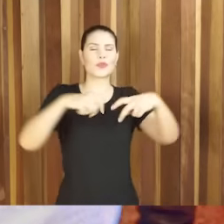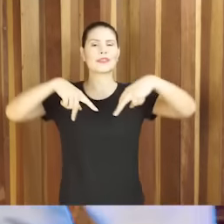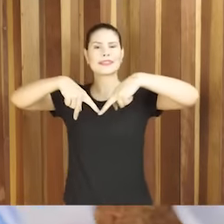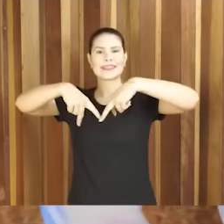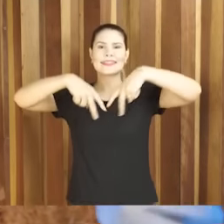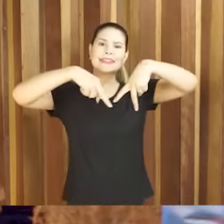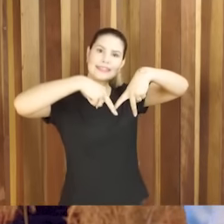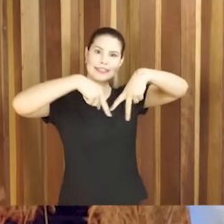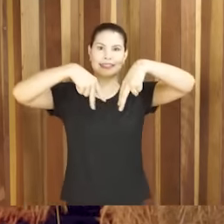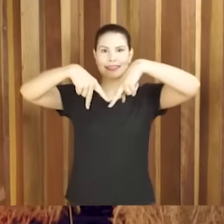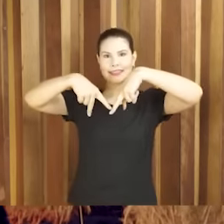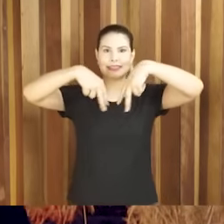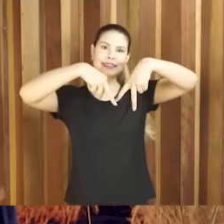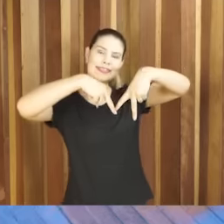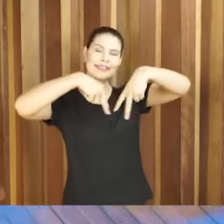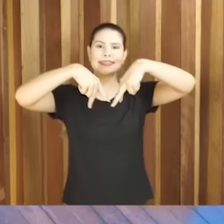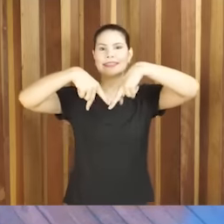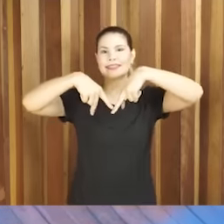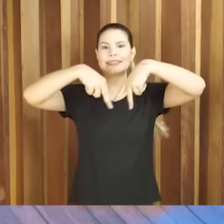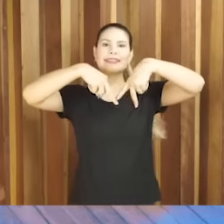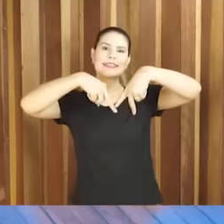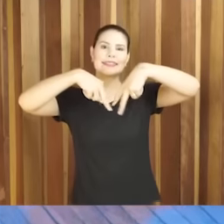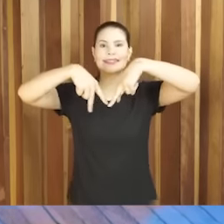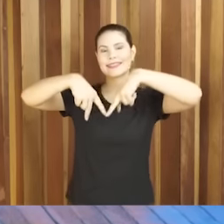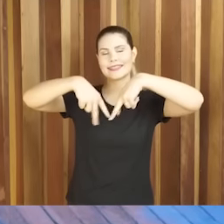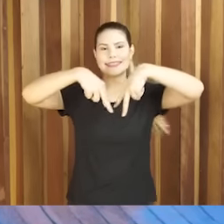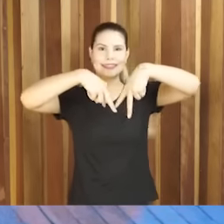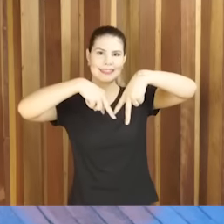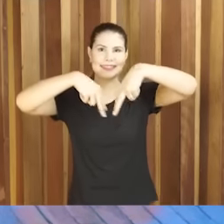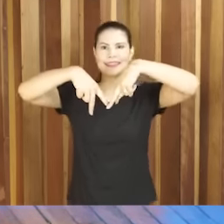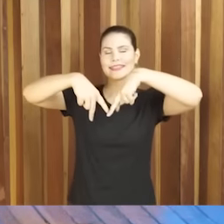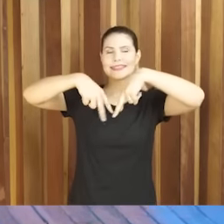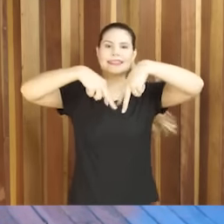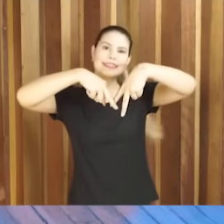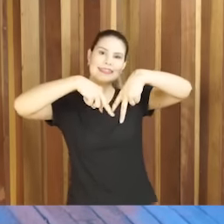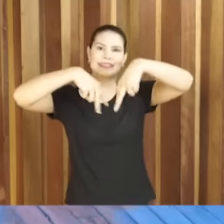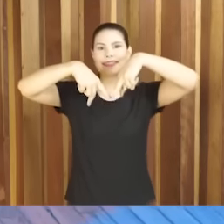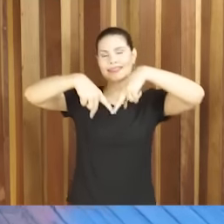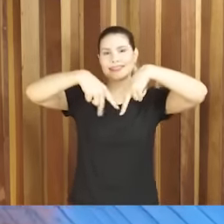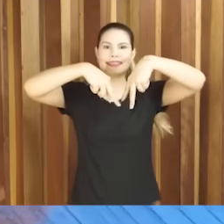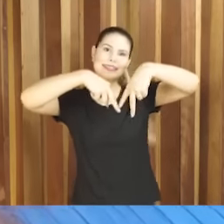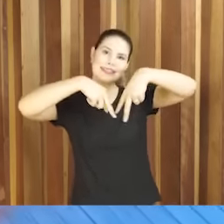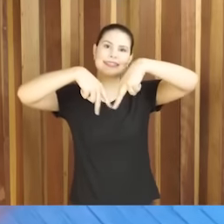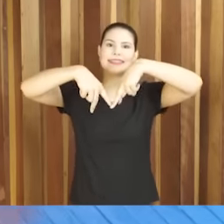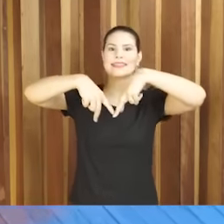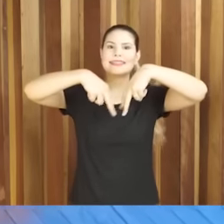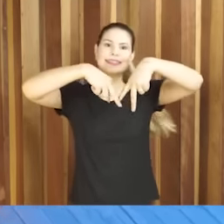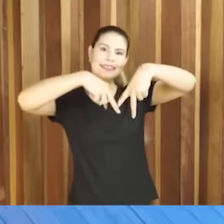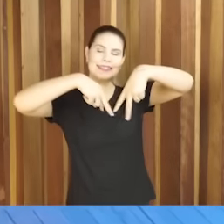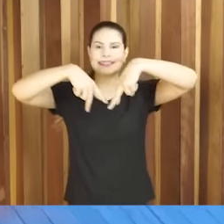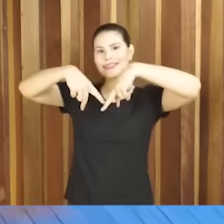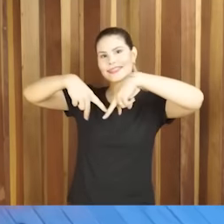o meu. Ai, bota aqui, ai, bota ali o teu pezinho. O teu pezinho